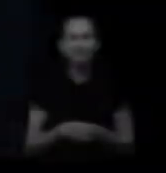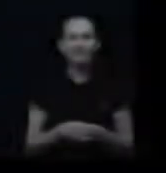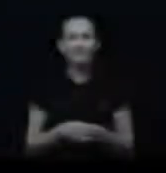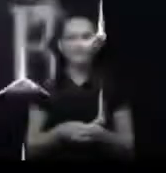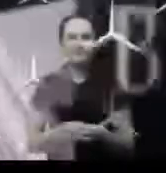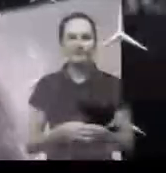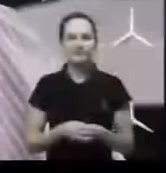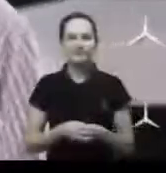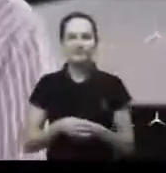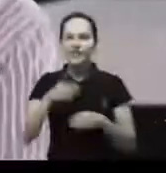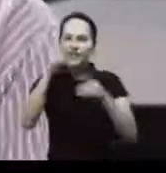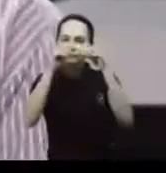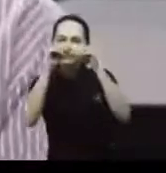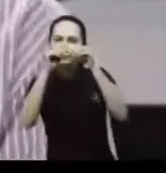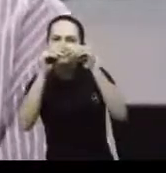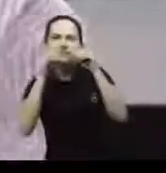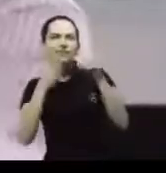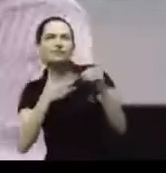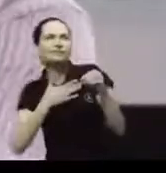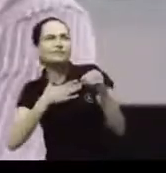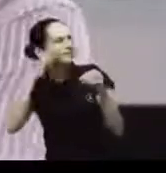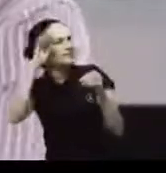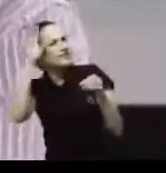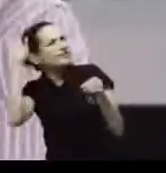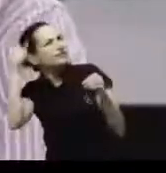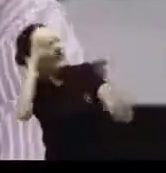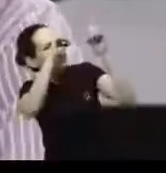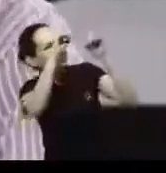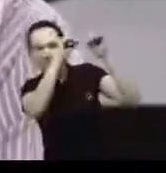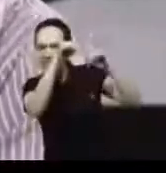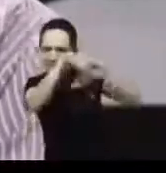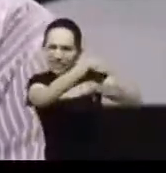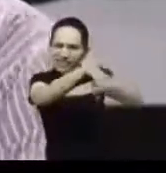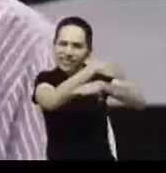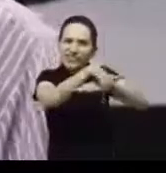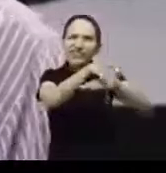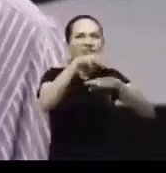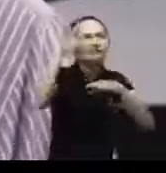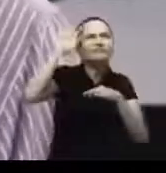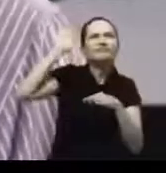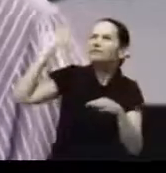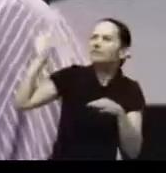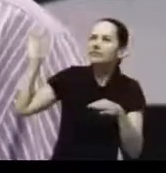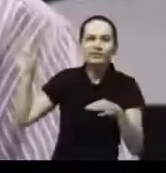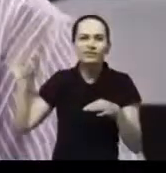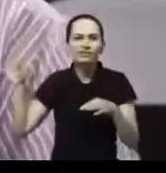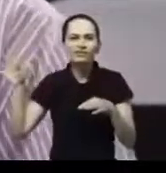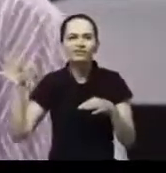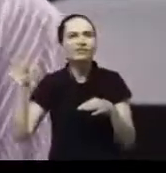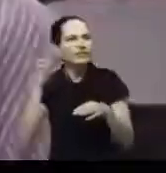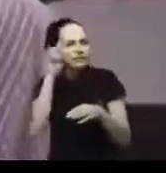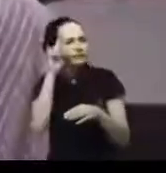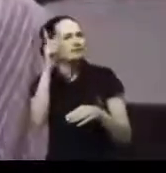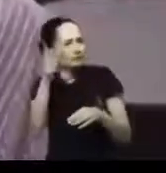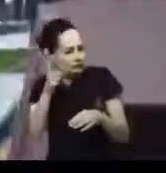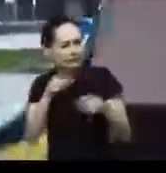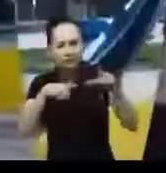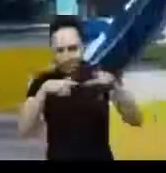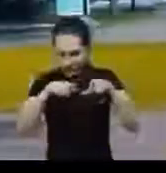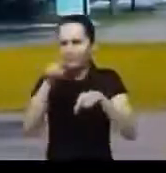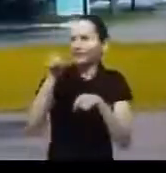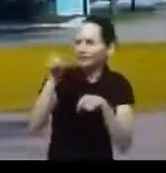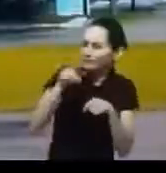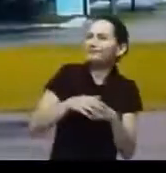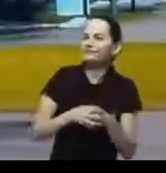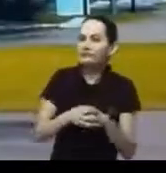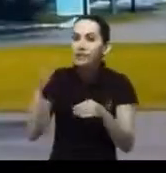aqui a nesse trem tempão sonho aquela estrela que passava na Via Anchieta sempre foi um sonho tem mais algum dia eu vou trabalhar aí